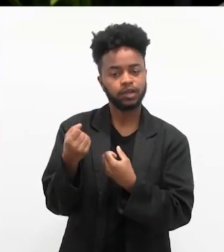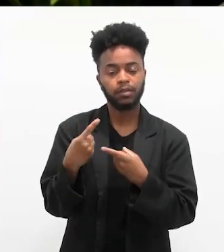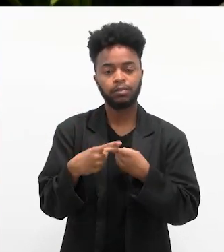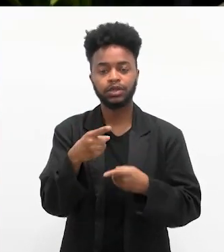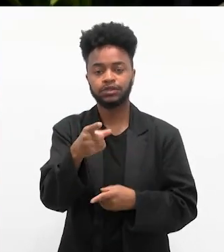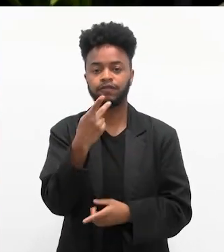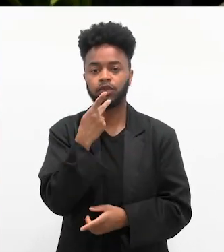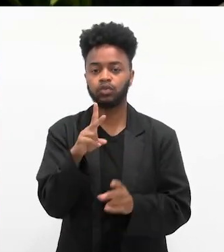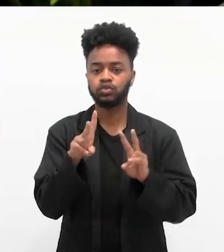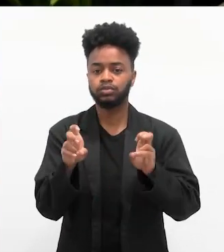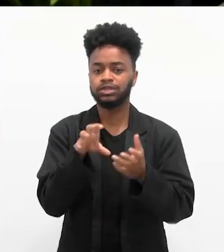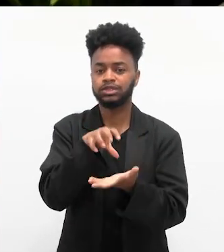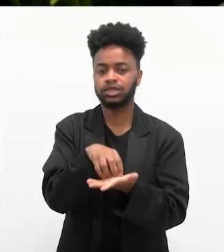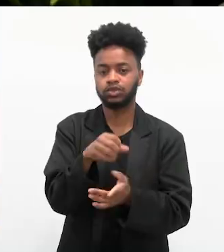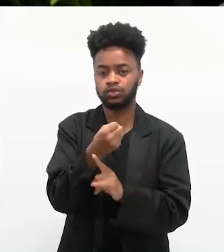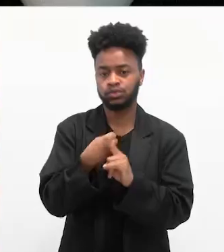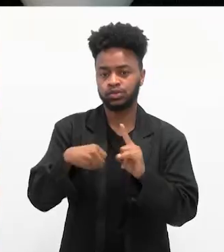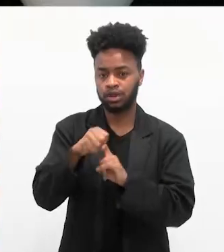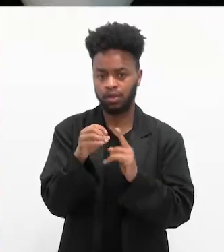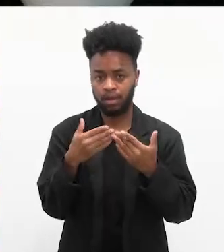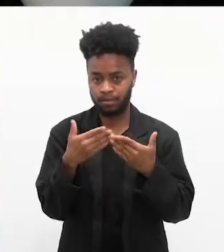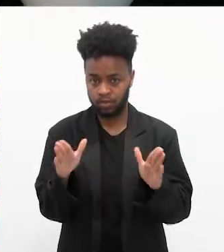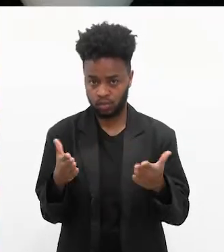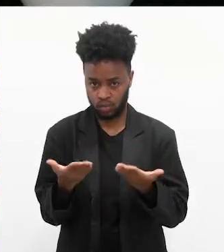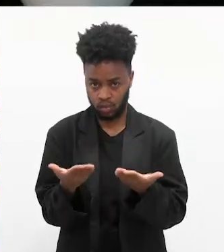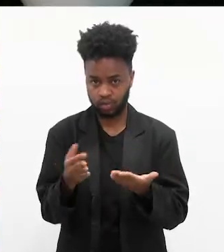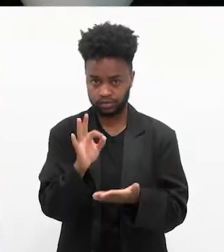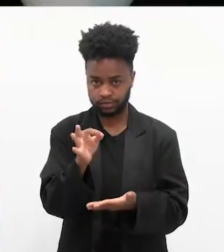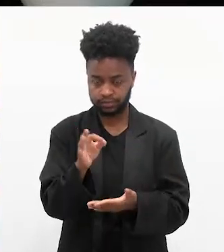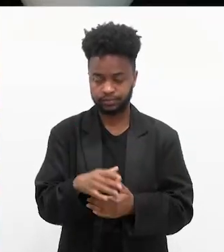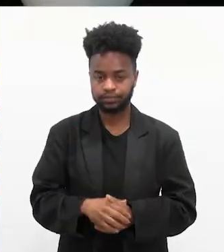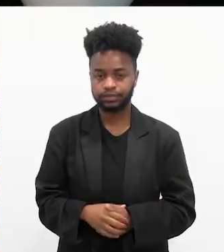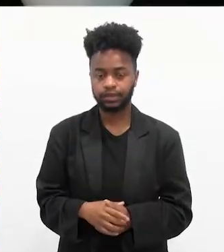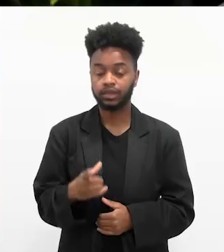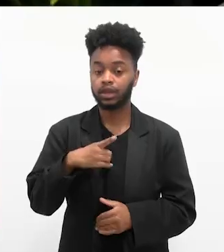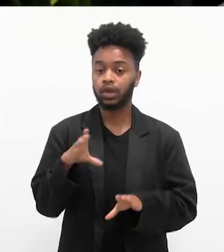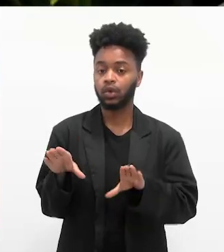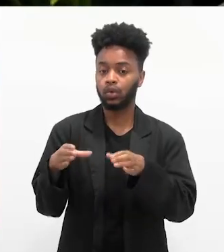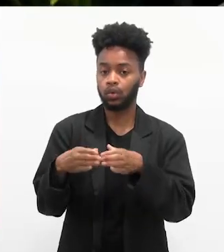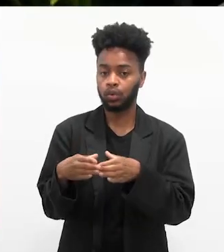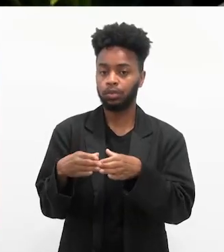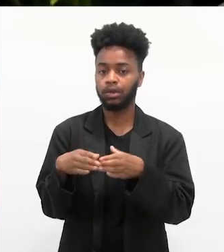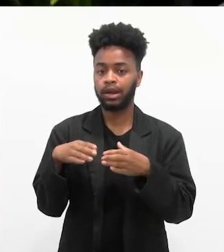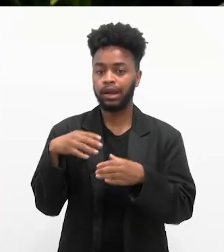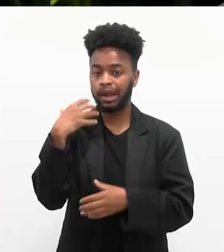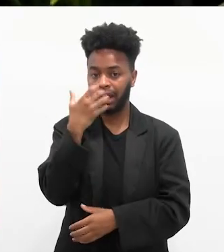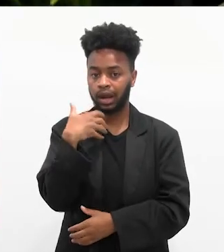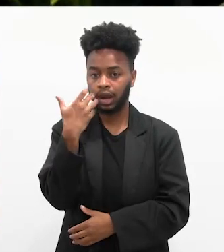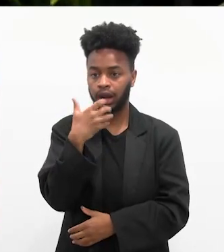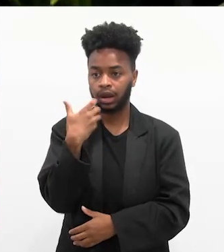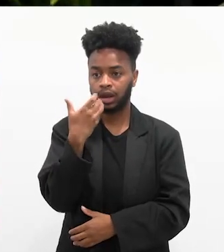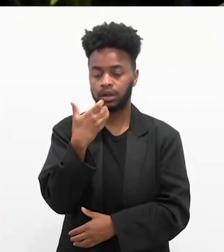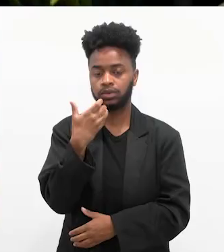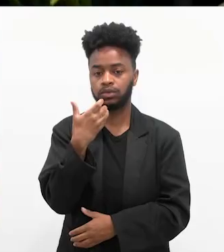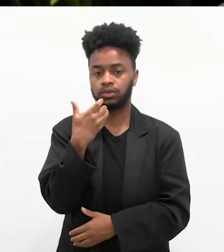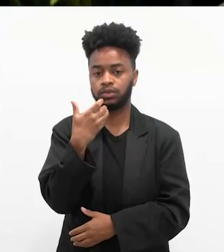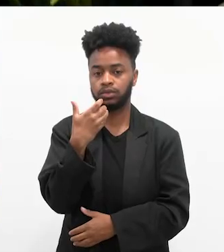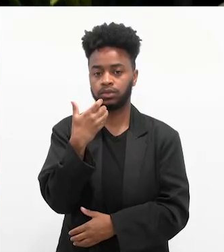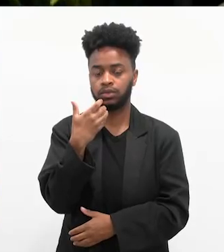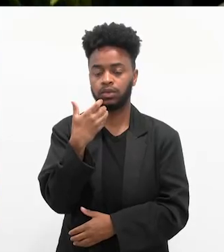O que você citava agora do Centro Social São Sebastião, que foi inaugurado, um grupo do coral